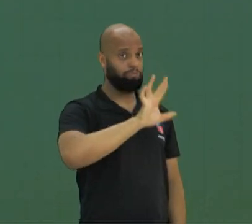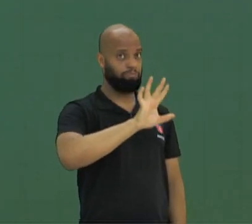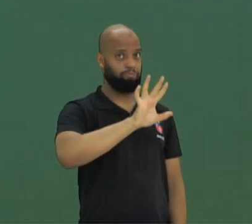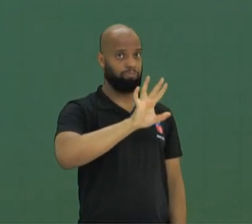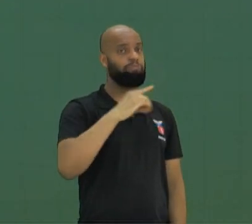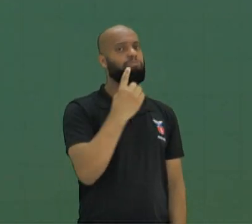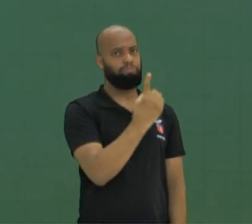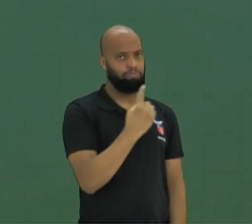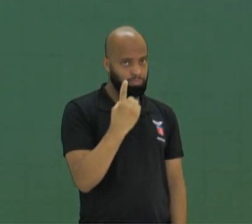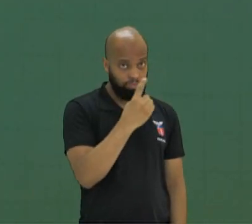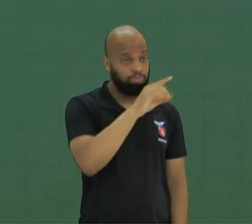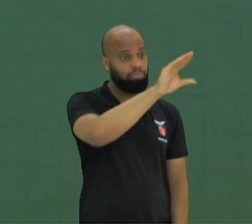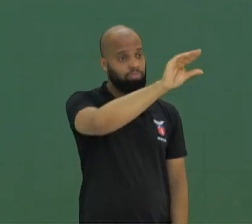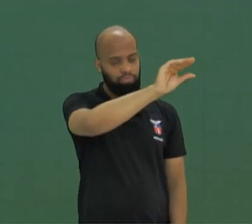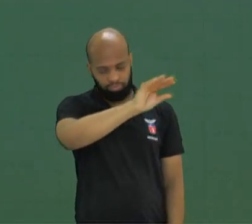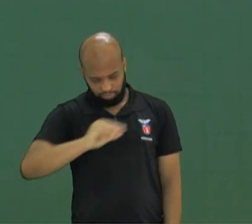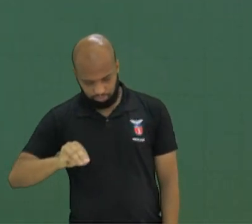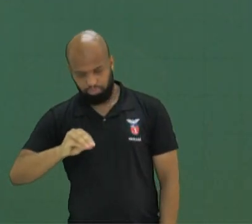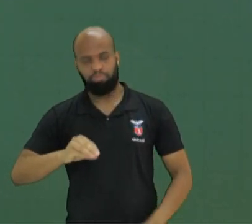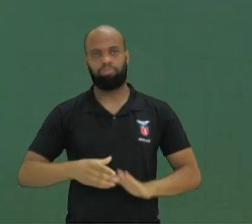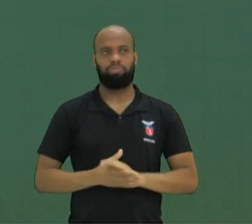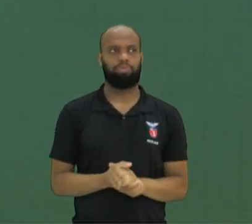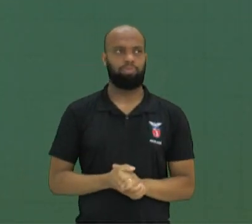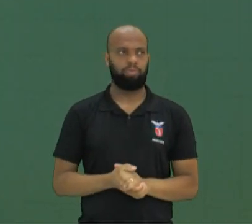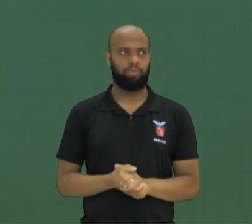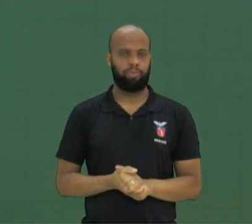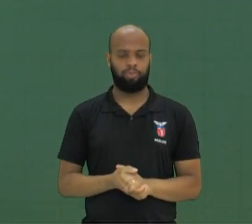só aparece no dividendo, então eu vou repetir o A.